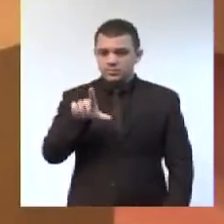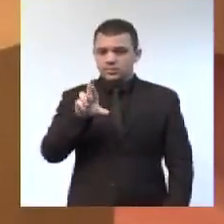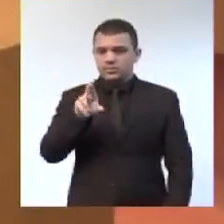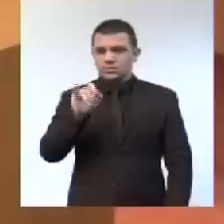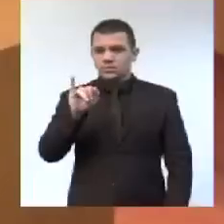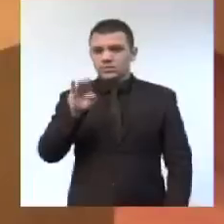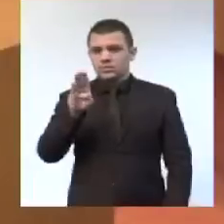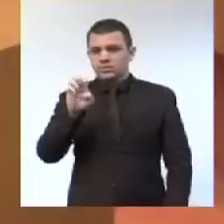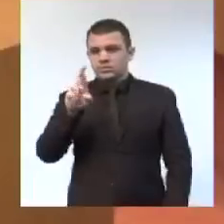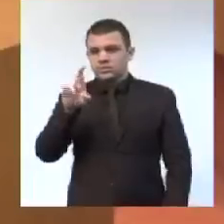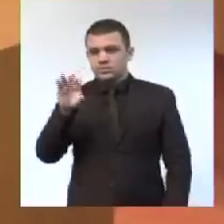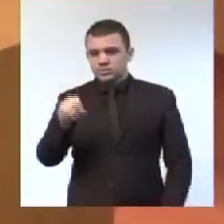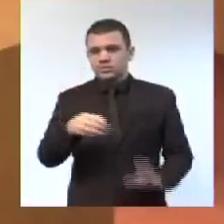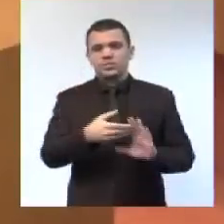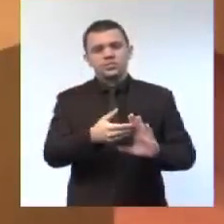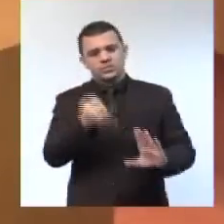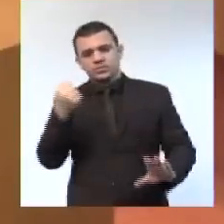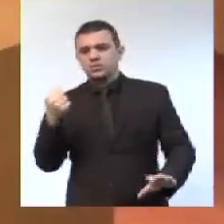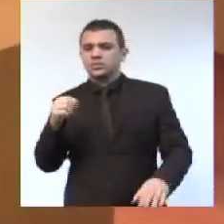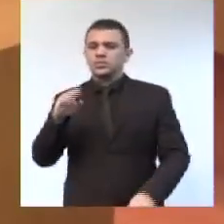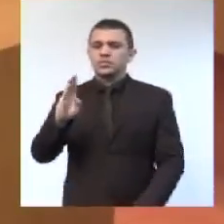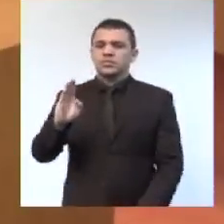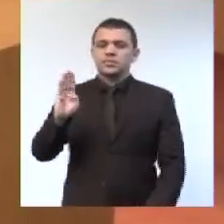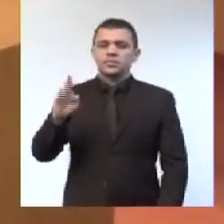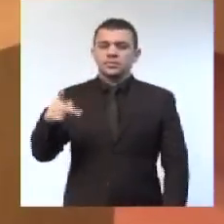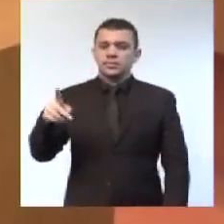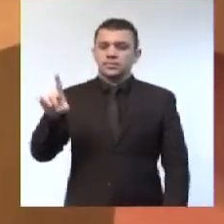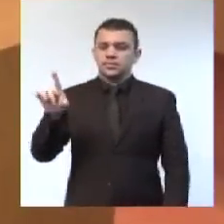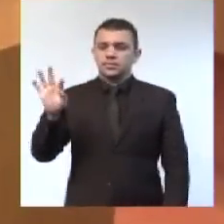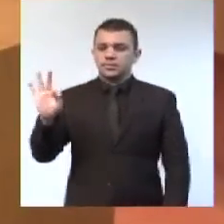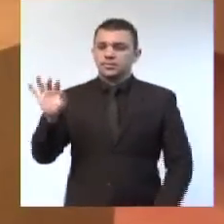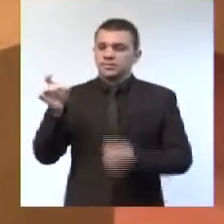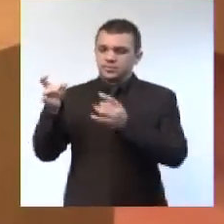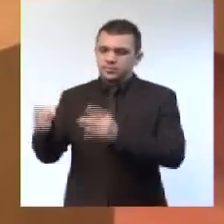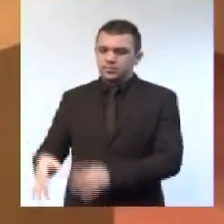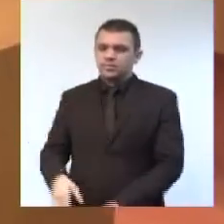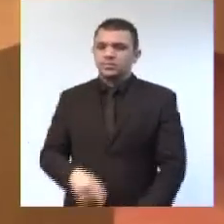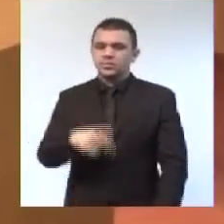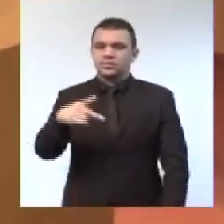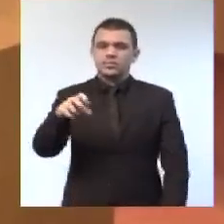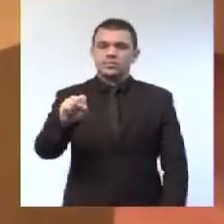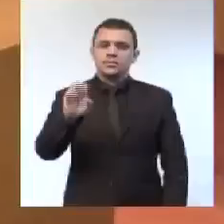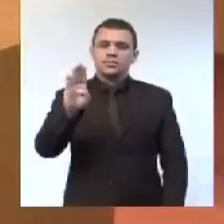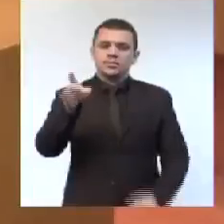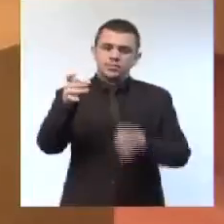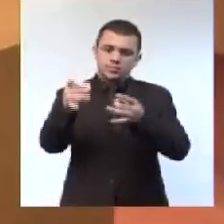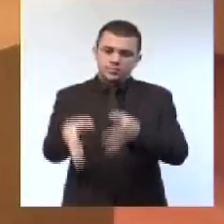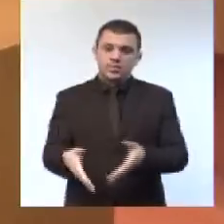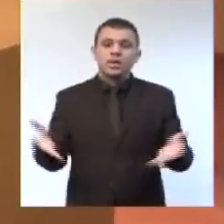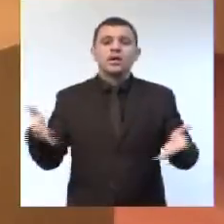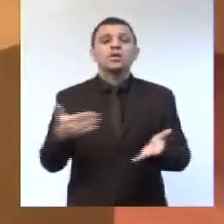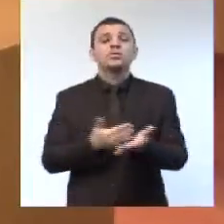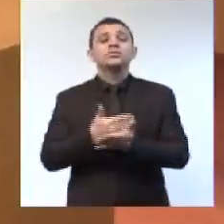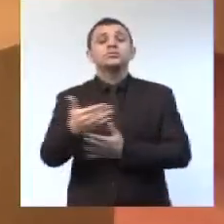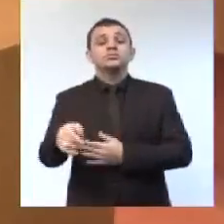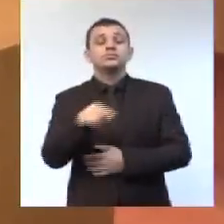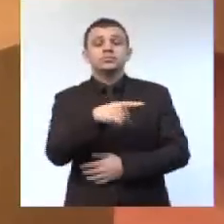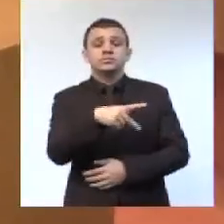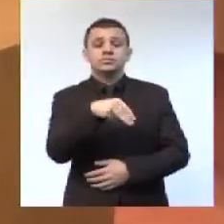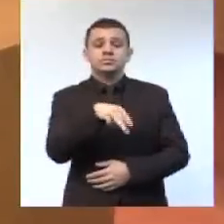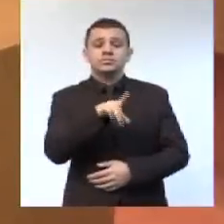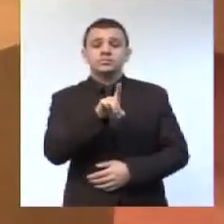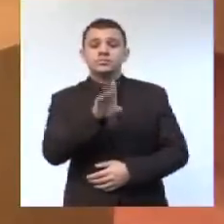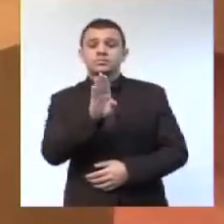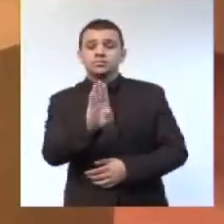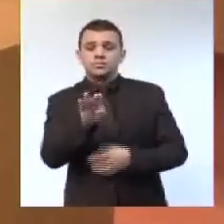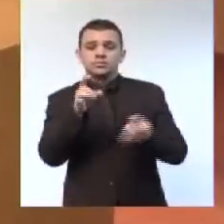PDT desagregou, PSB desagregou e hoje tenta desagregar o PMDB. E qual